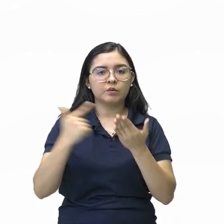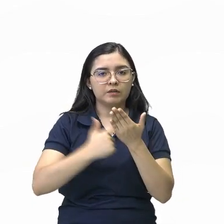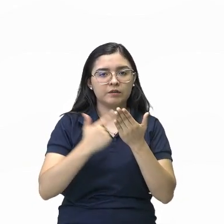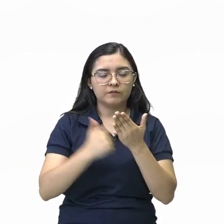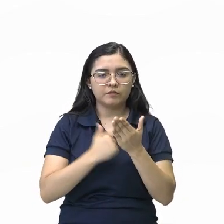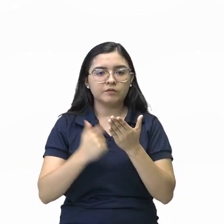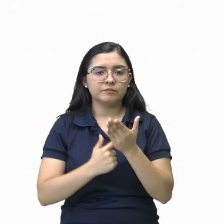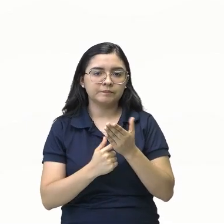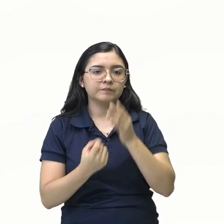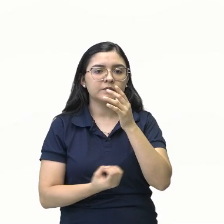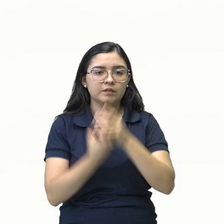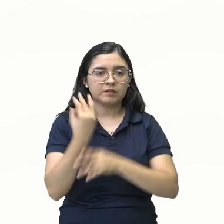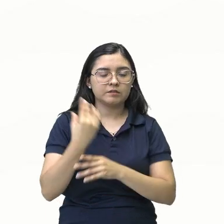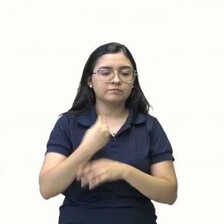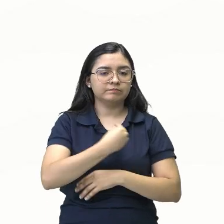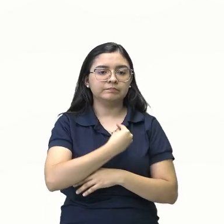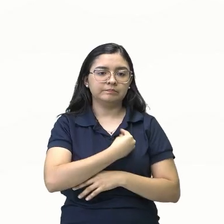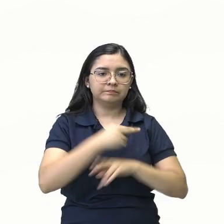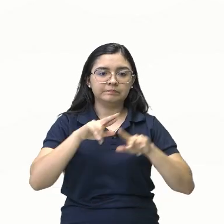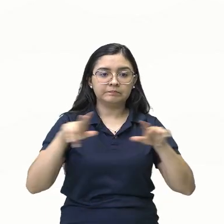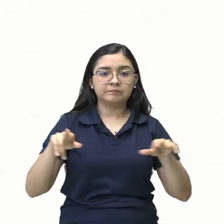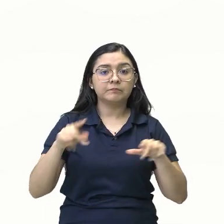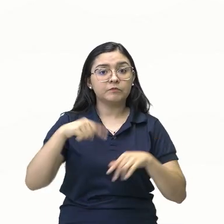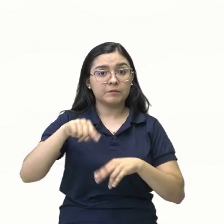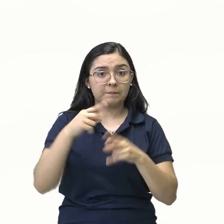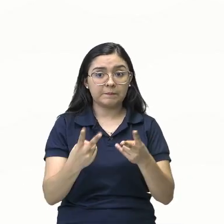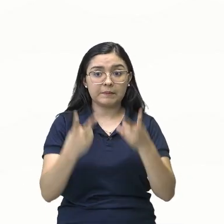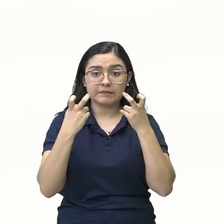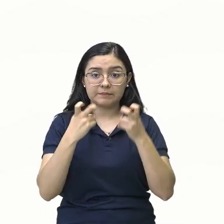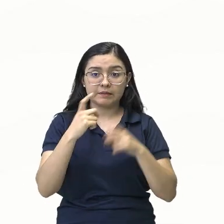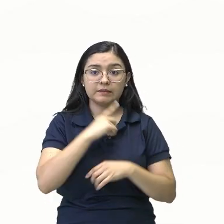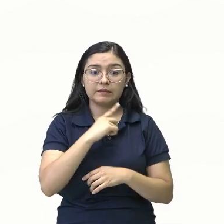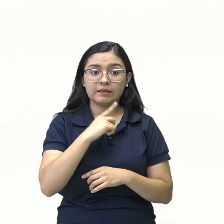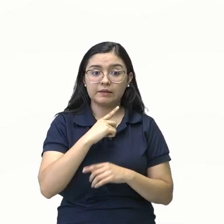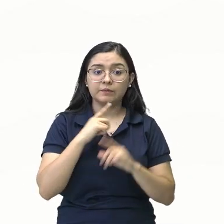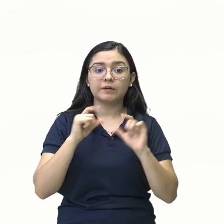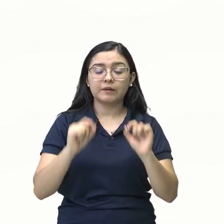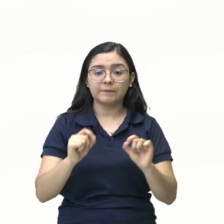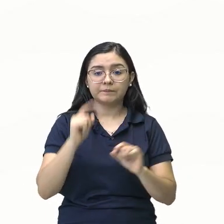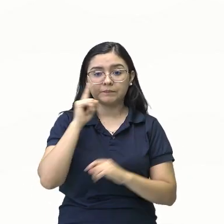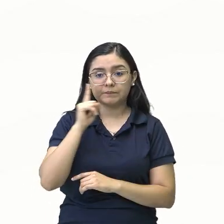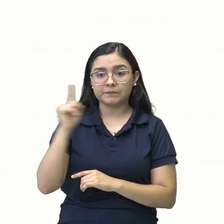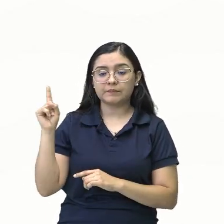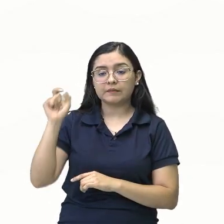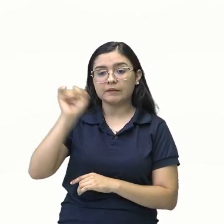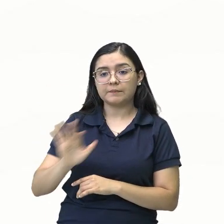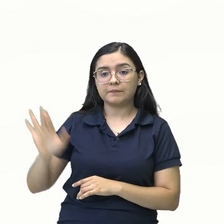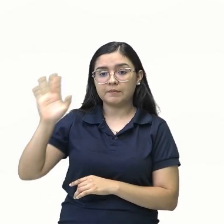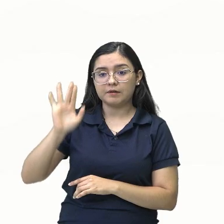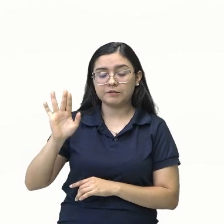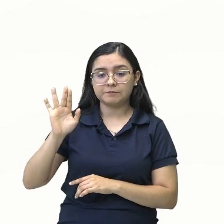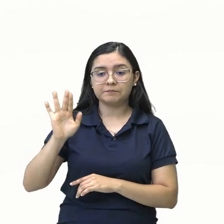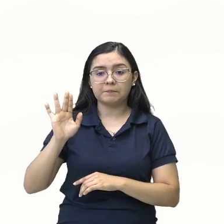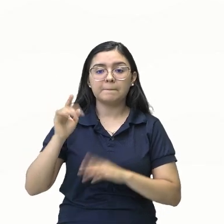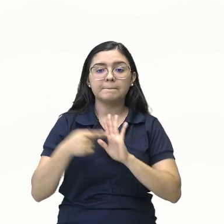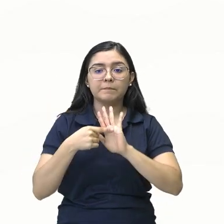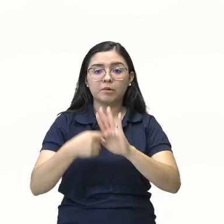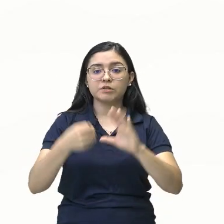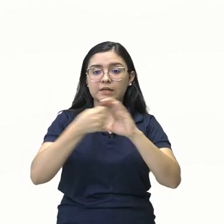Darwin. Como vocês podem observar, eles têm aí, na nossa imagem didática,